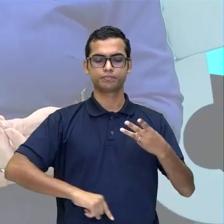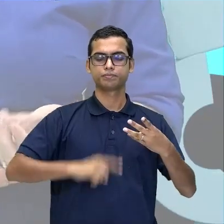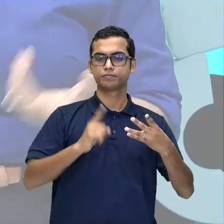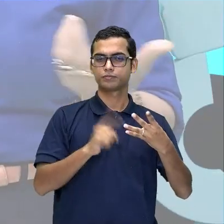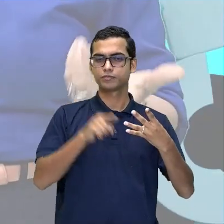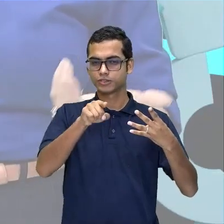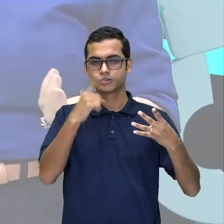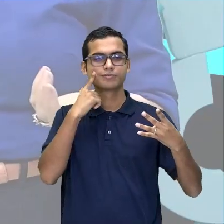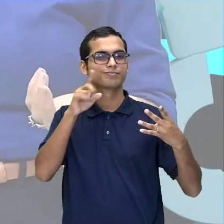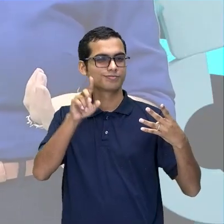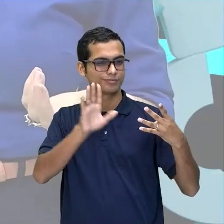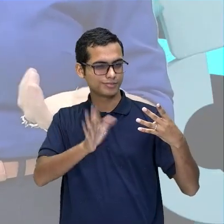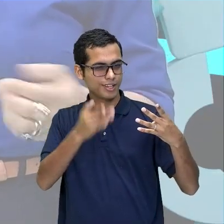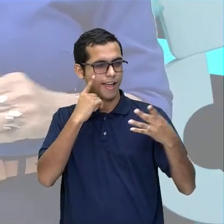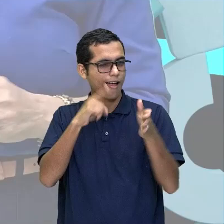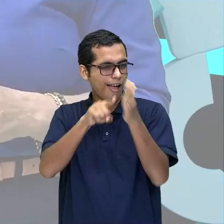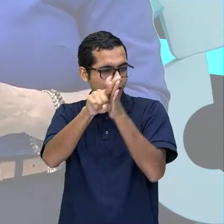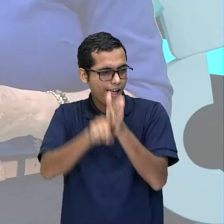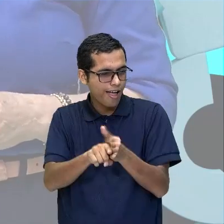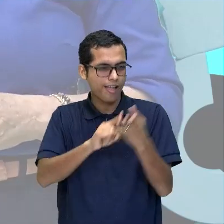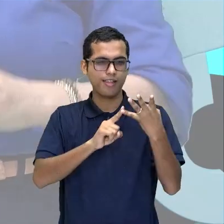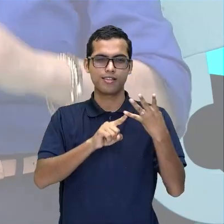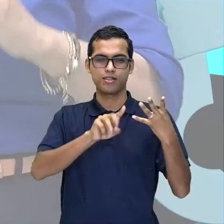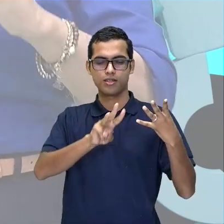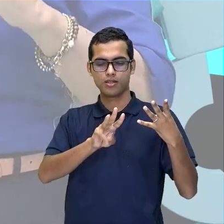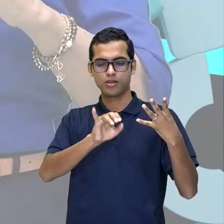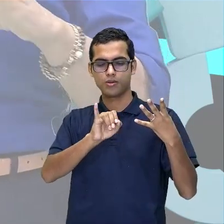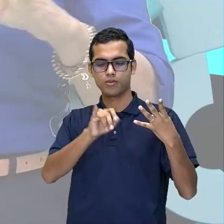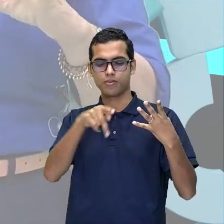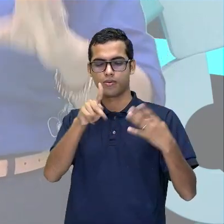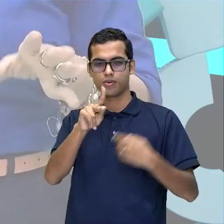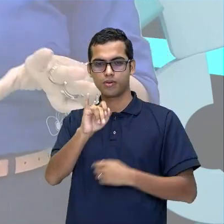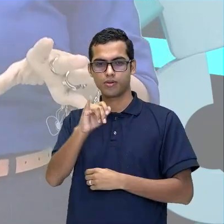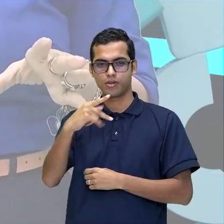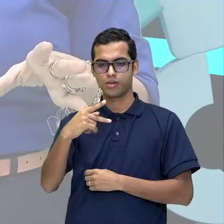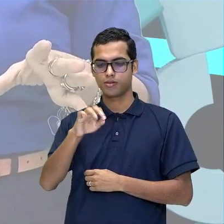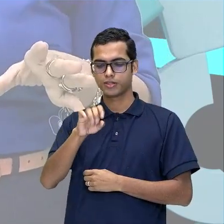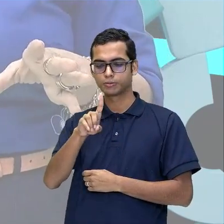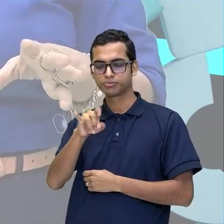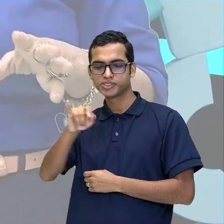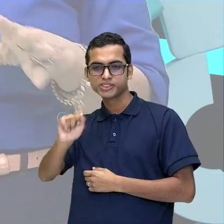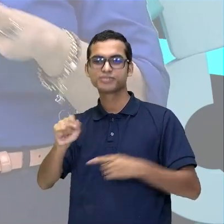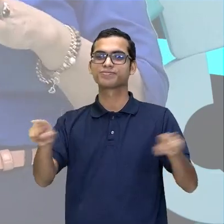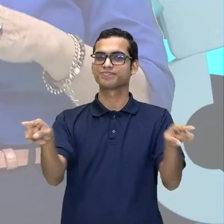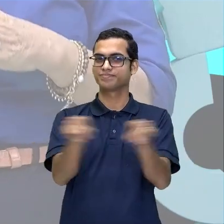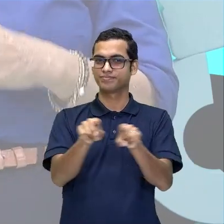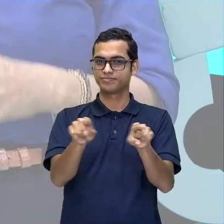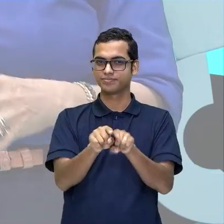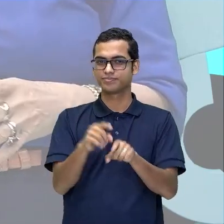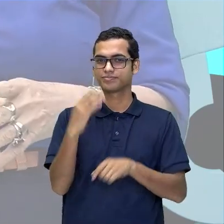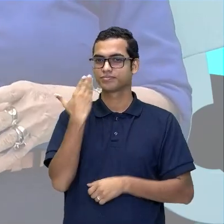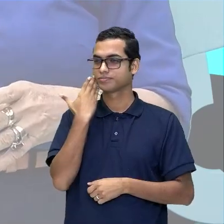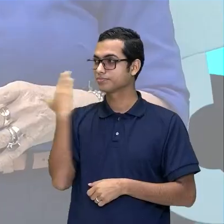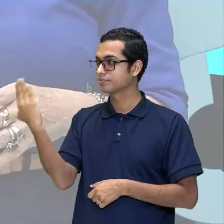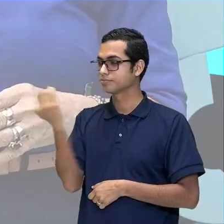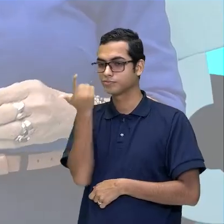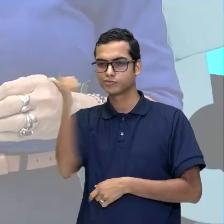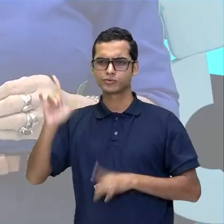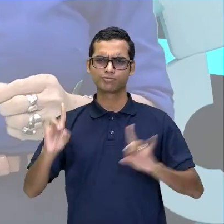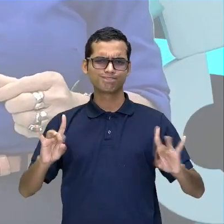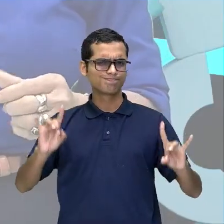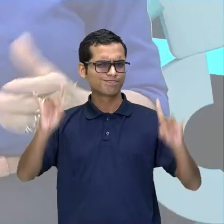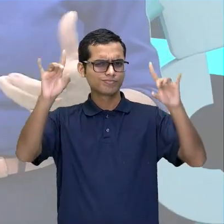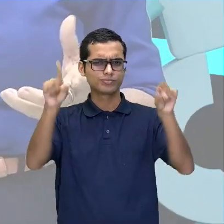várias vezes, a Wikipédia, né? E tem um especial, né? É um ambiente aqui,